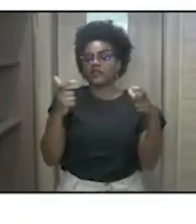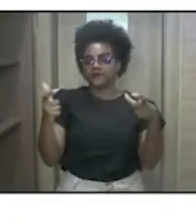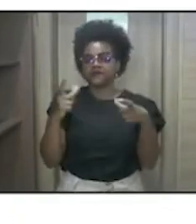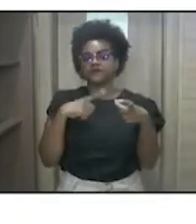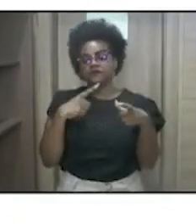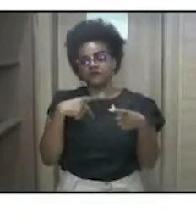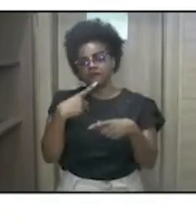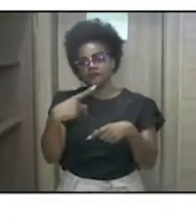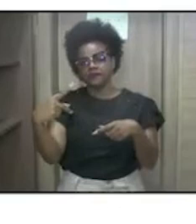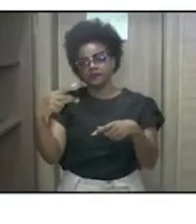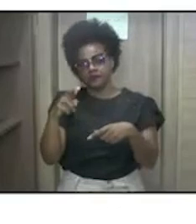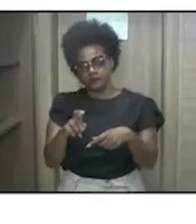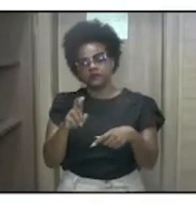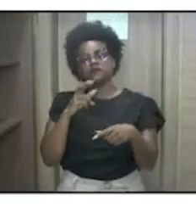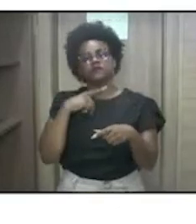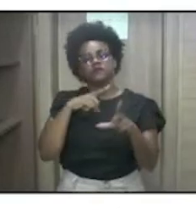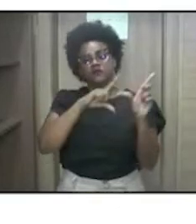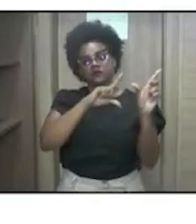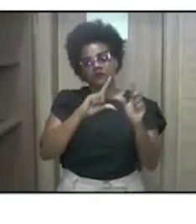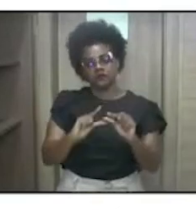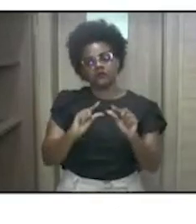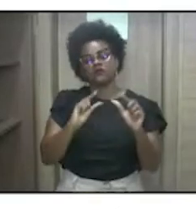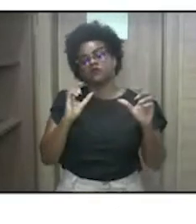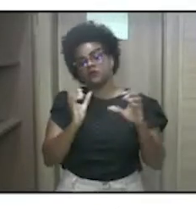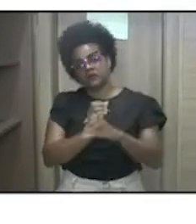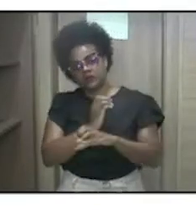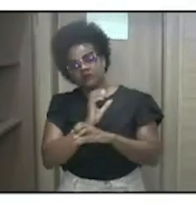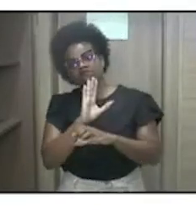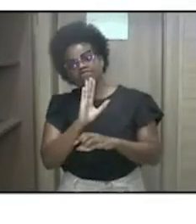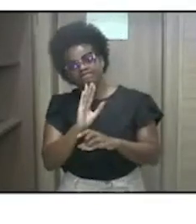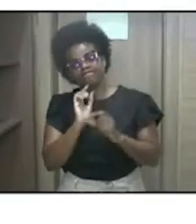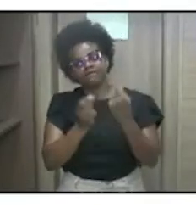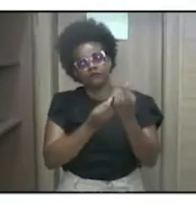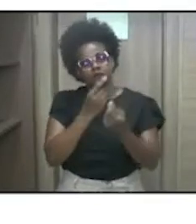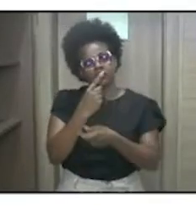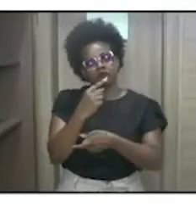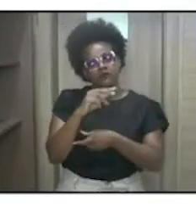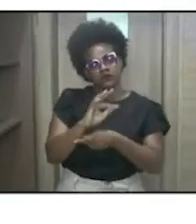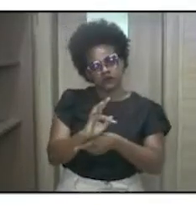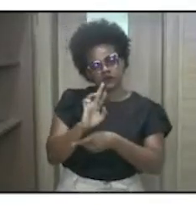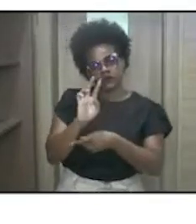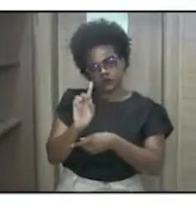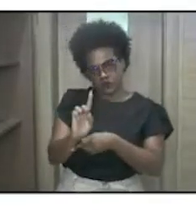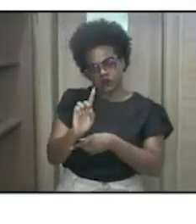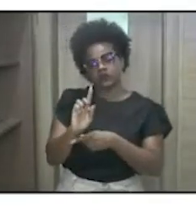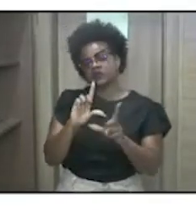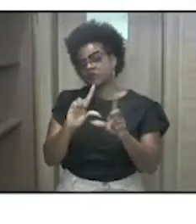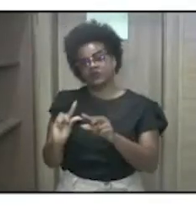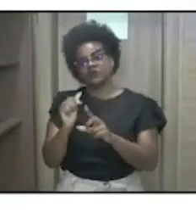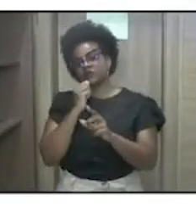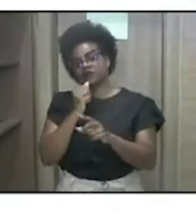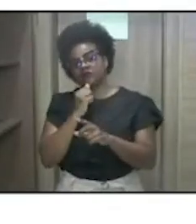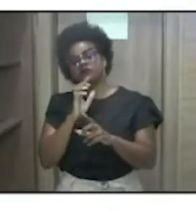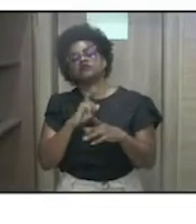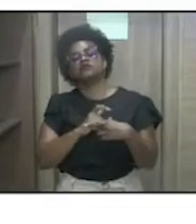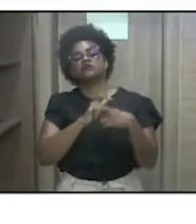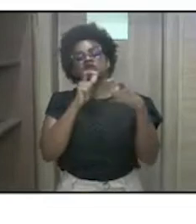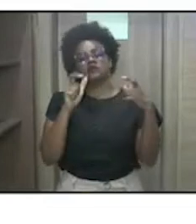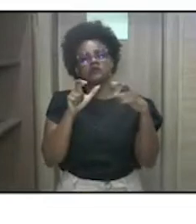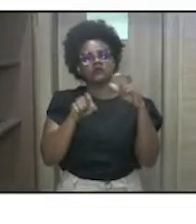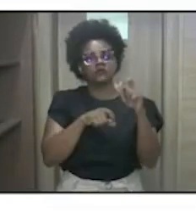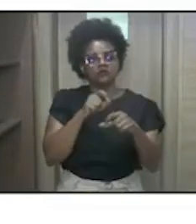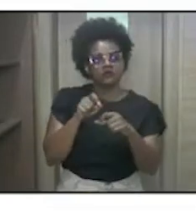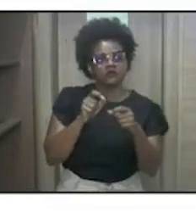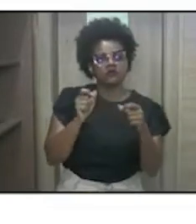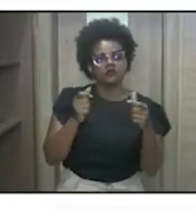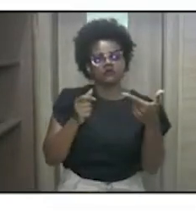oferta de PPR, uma redução de total, mas não a PFU como nós gostaríamos, sendo que, na verdade, ela tinha uma proporção aqui